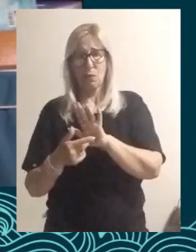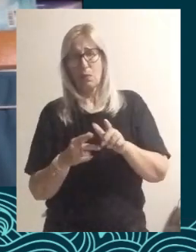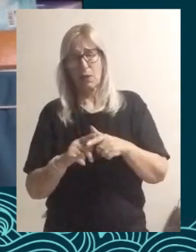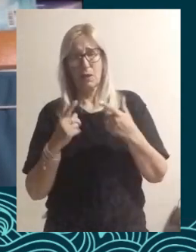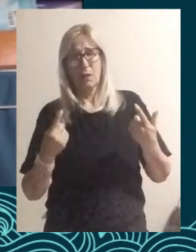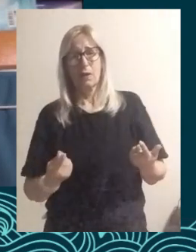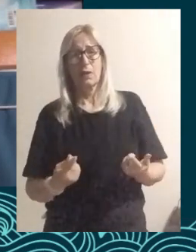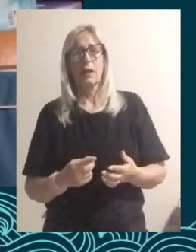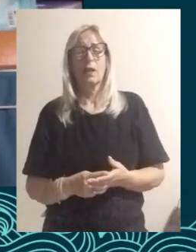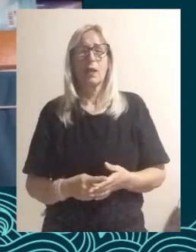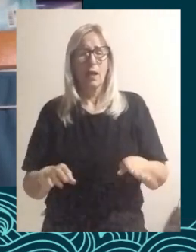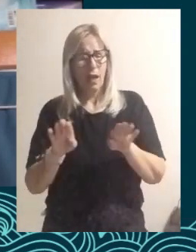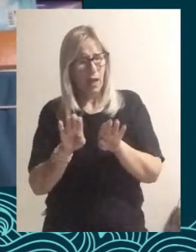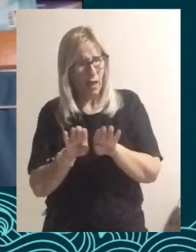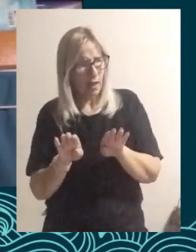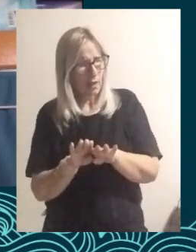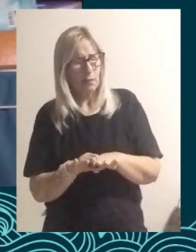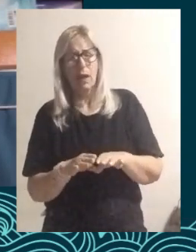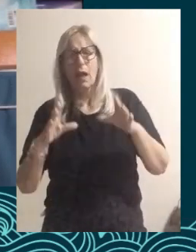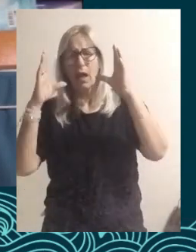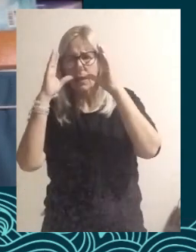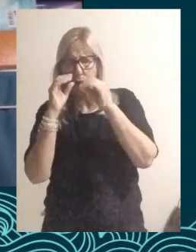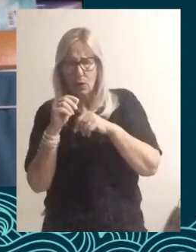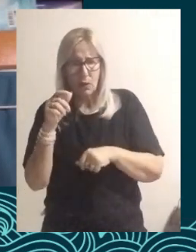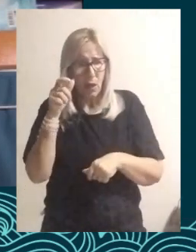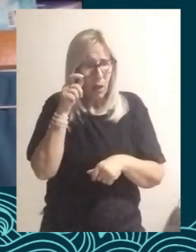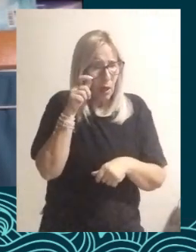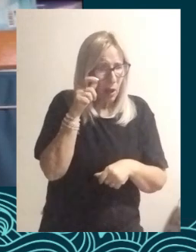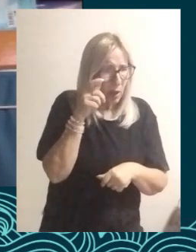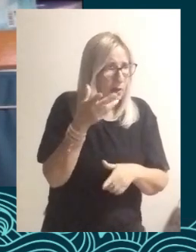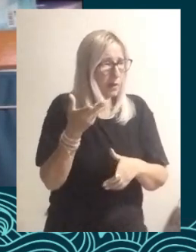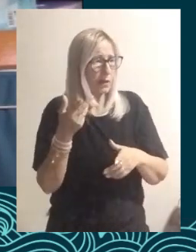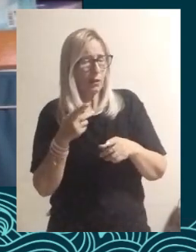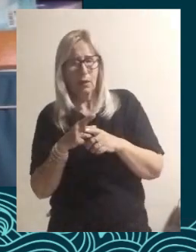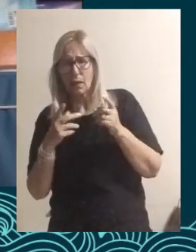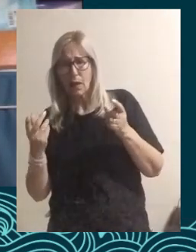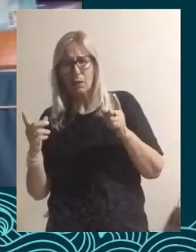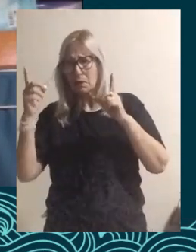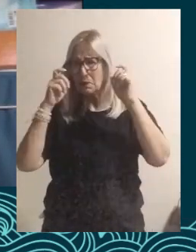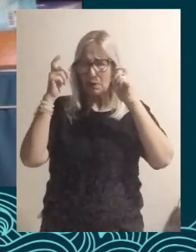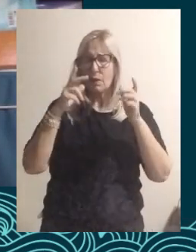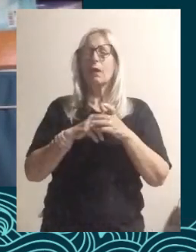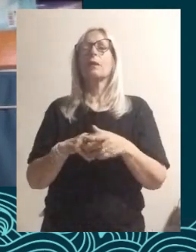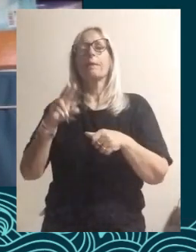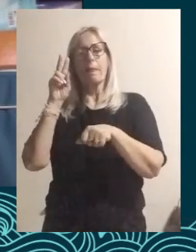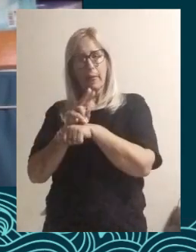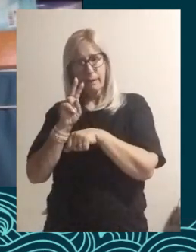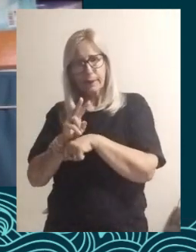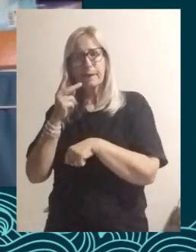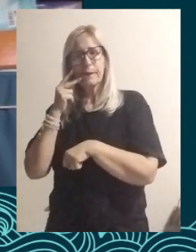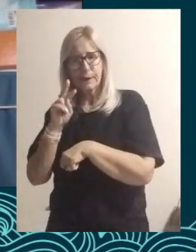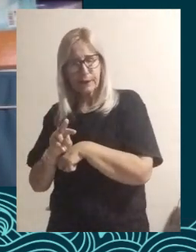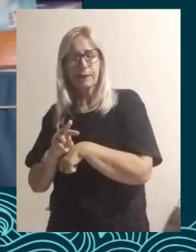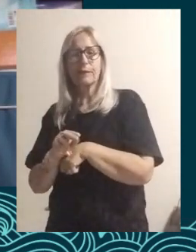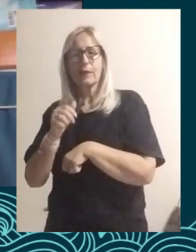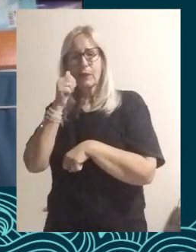não se preocupa, mas ela, claro que tá preocupada. Né? Ela também passa a noite sem dormir quando tem tempestade, ela fica me seguindo e fala, não precisa se